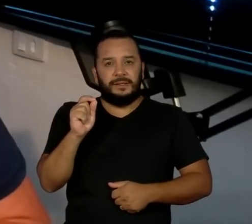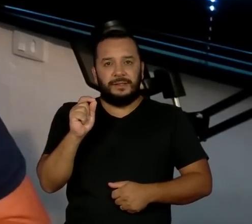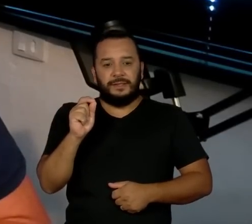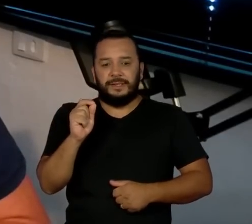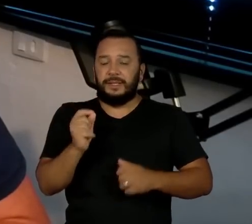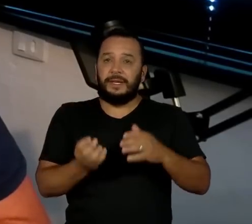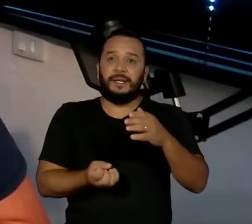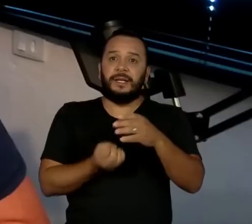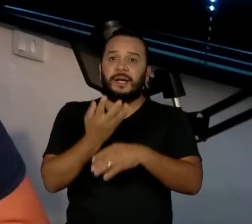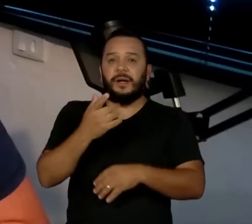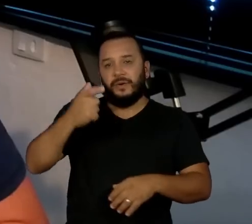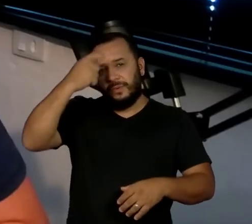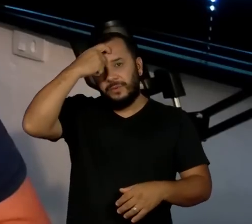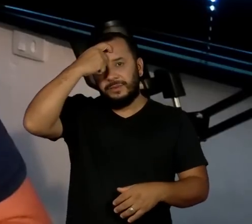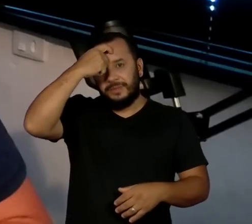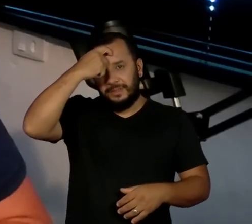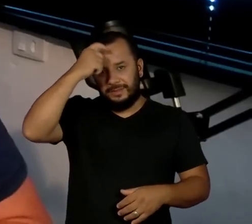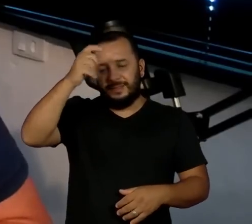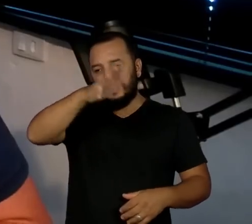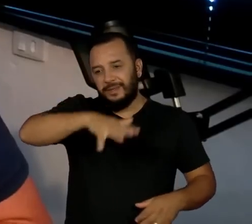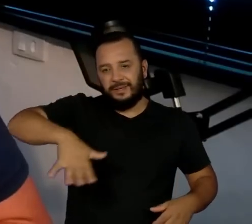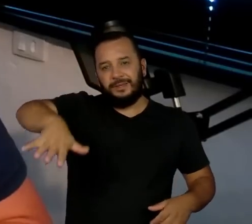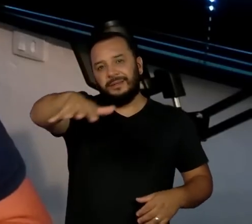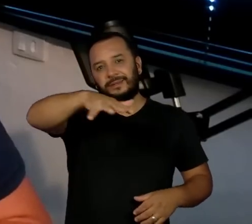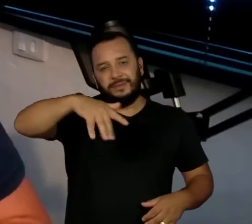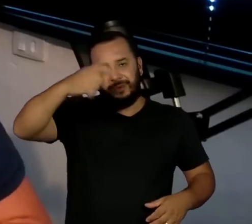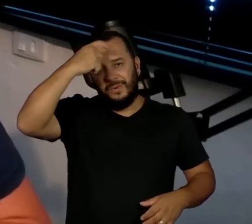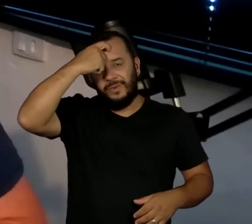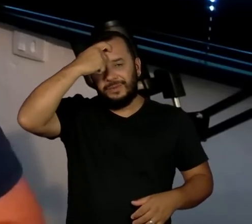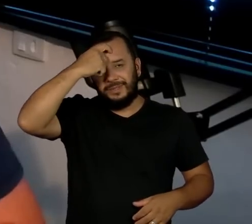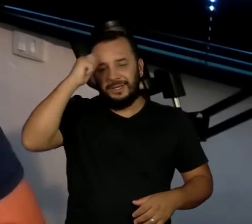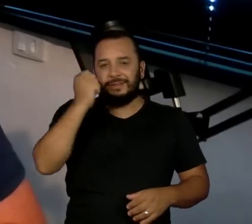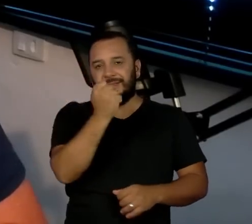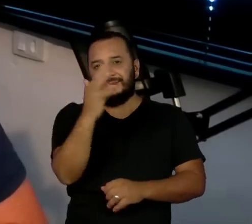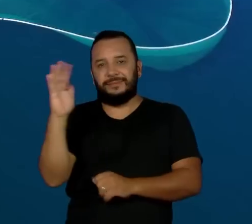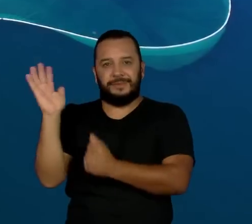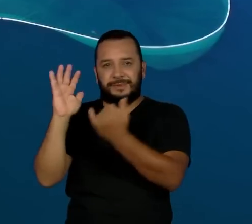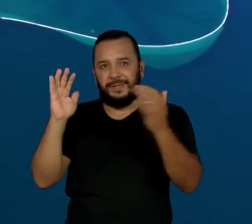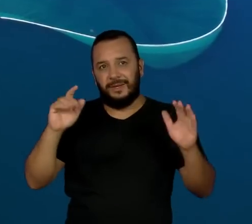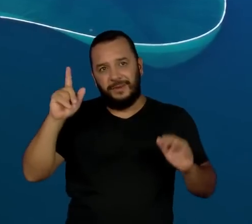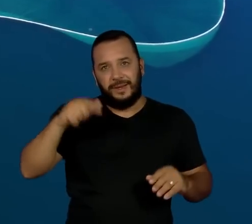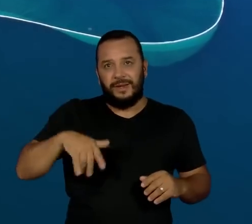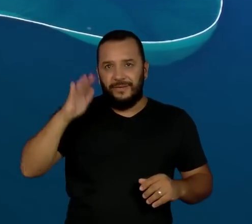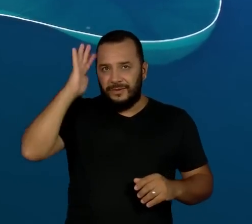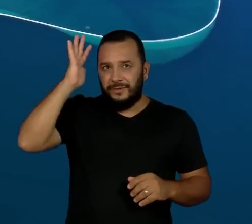criar consciência ambiental. Esse é o foco, é a filosofia do Mar Limpo.